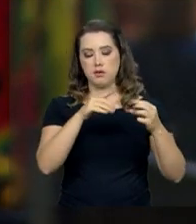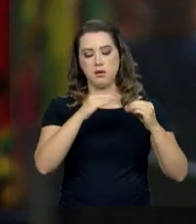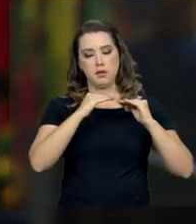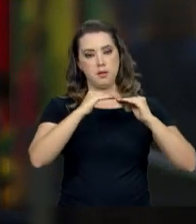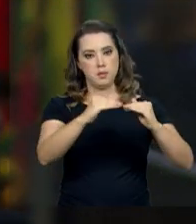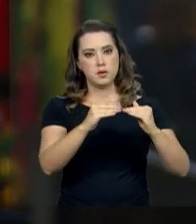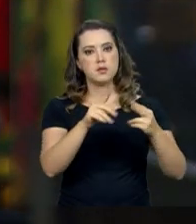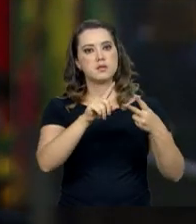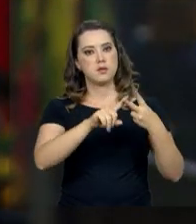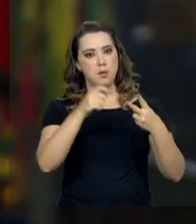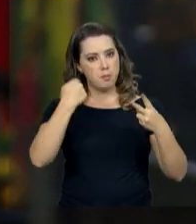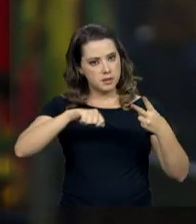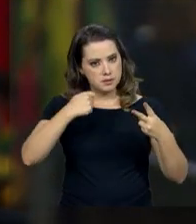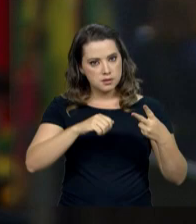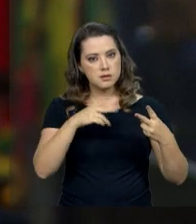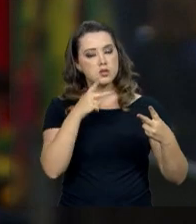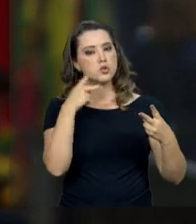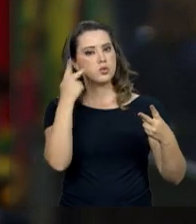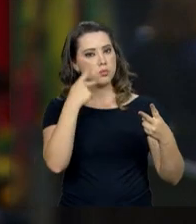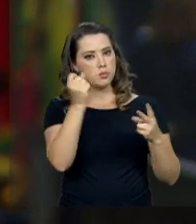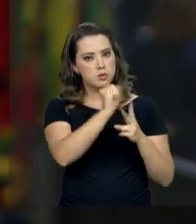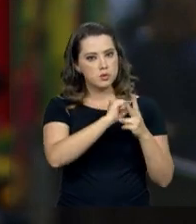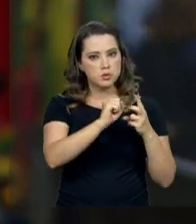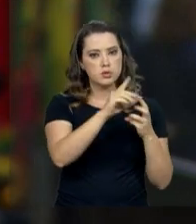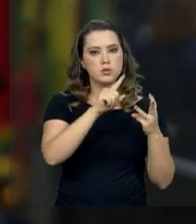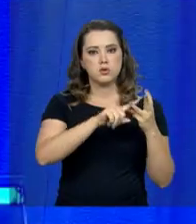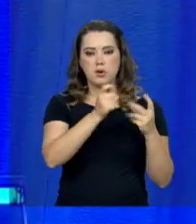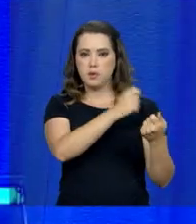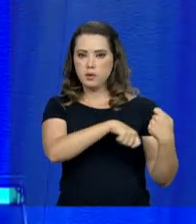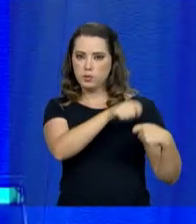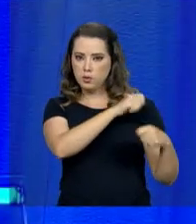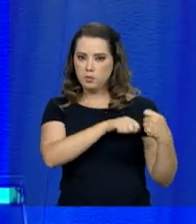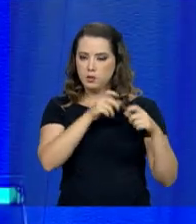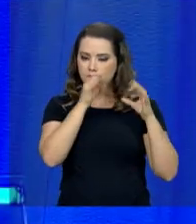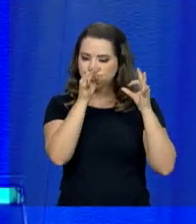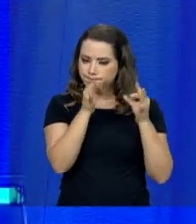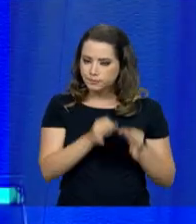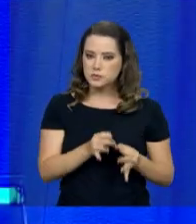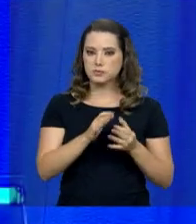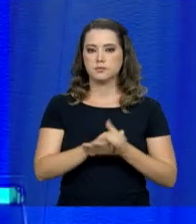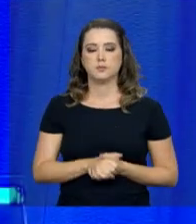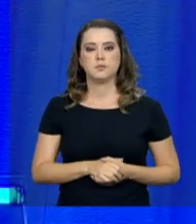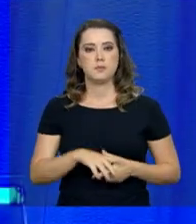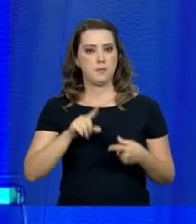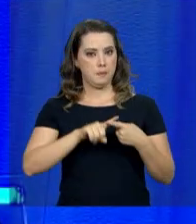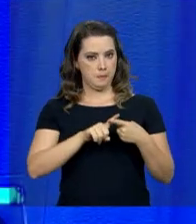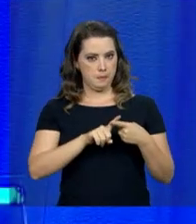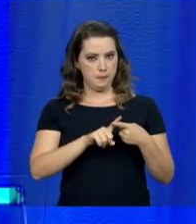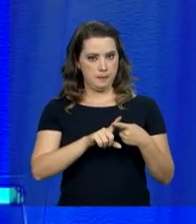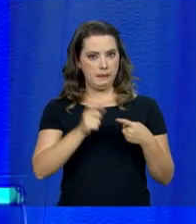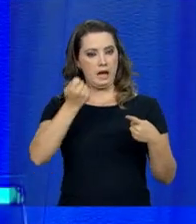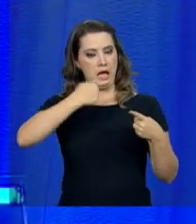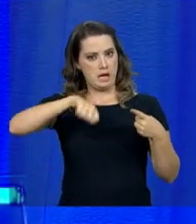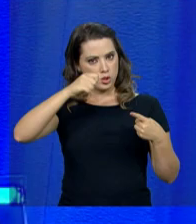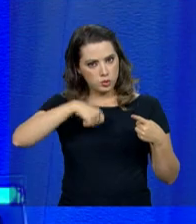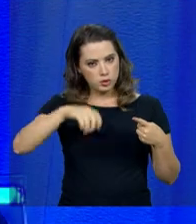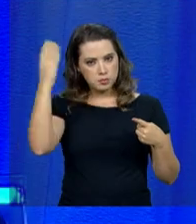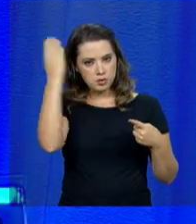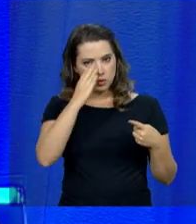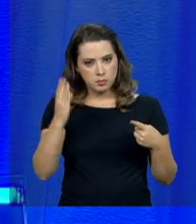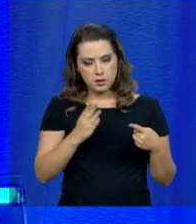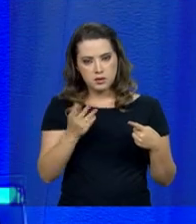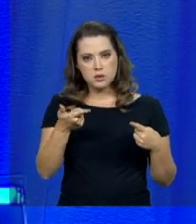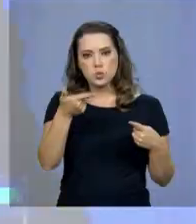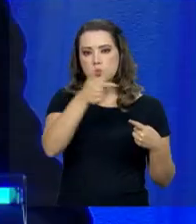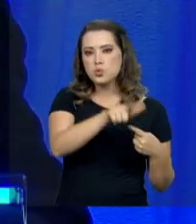políticas sociais e a estabilidade macroeconômica. A economia brasileira retomou o caminho